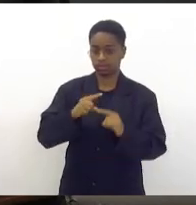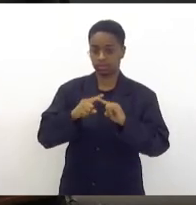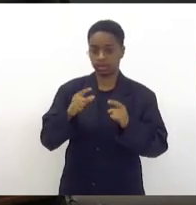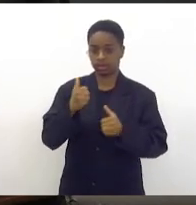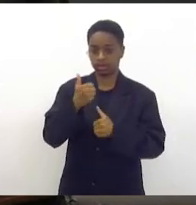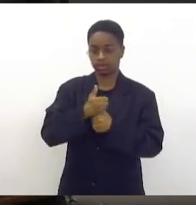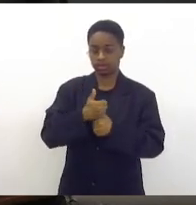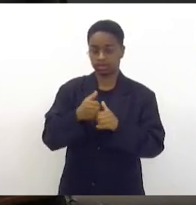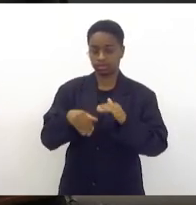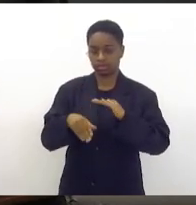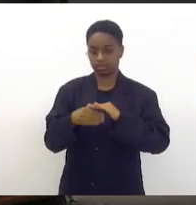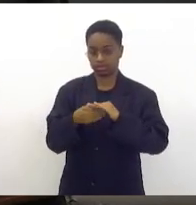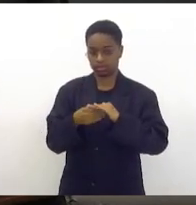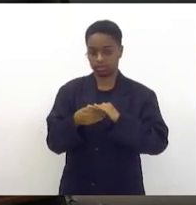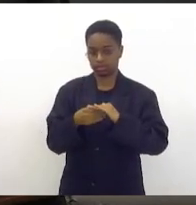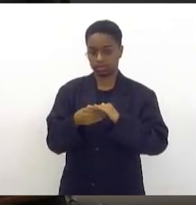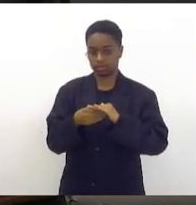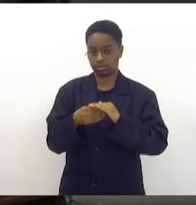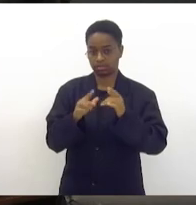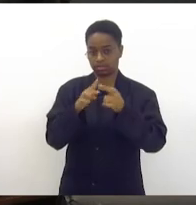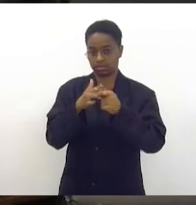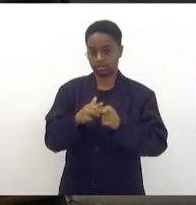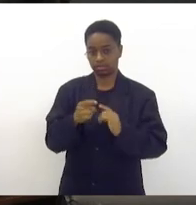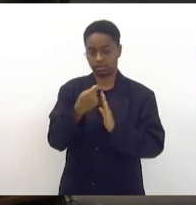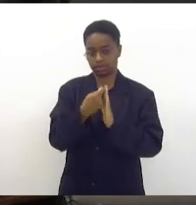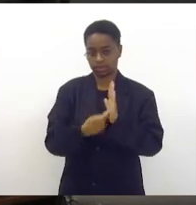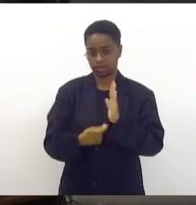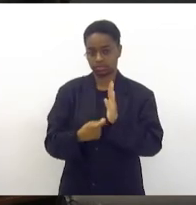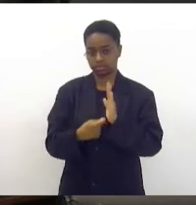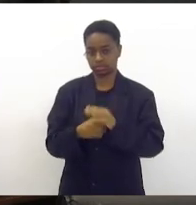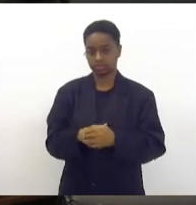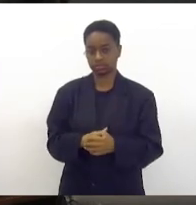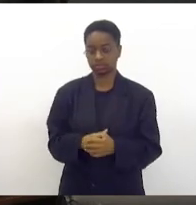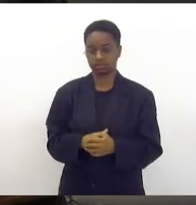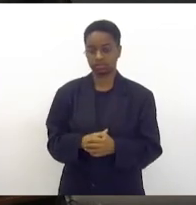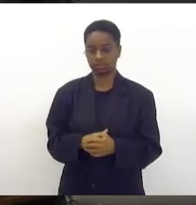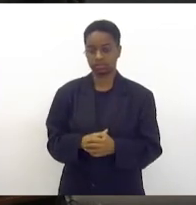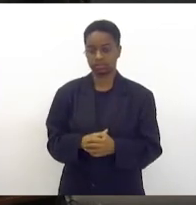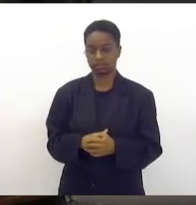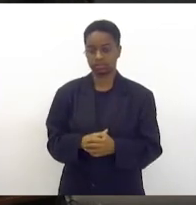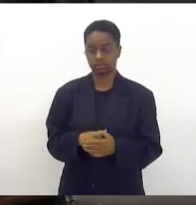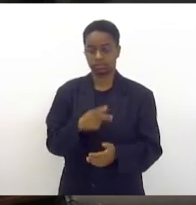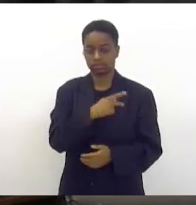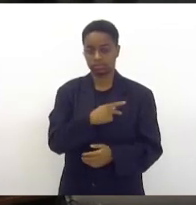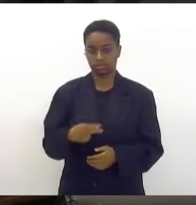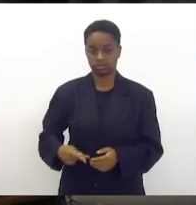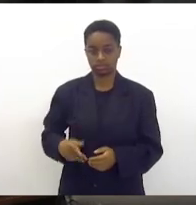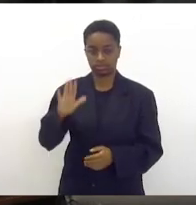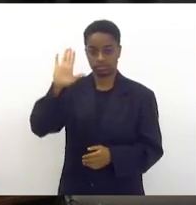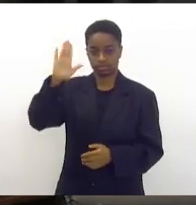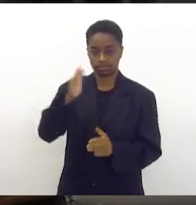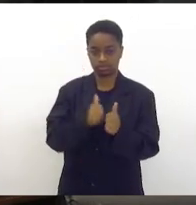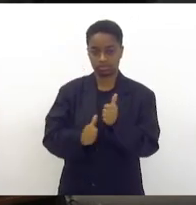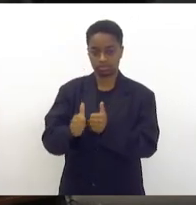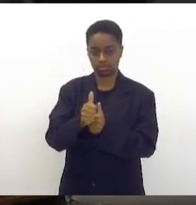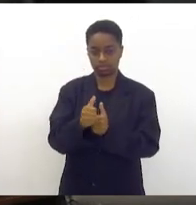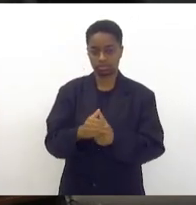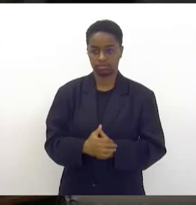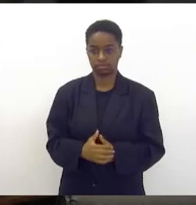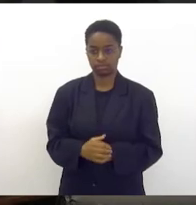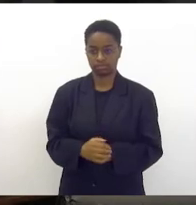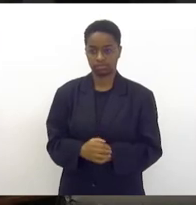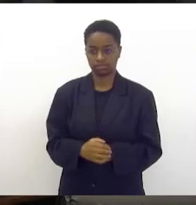subemenda. E aí faz o ajuste do texto botando prioritário ou não. Presidente, questão de ordem, presidente.